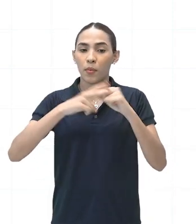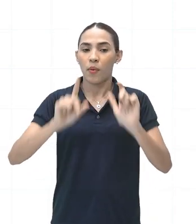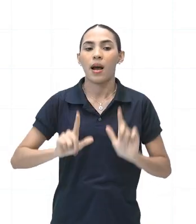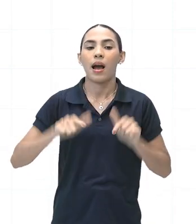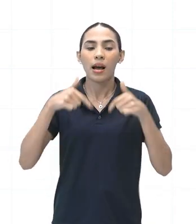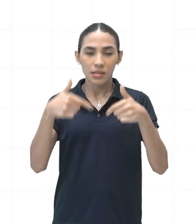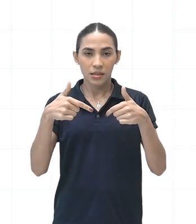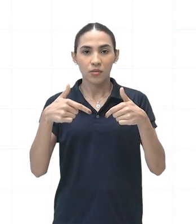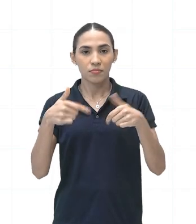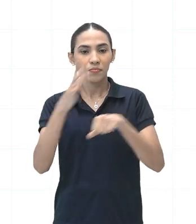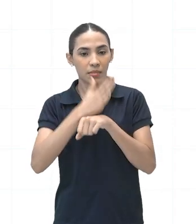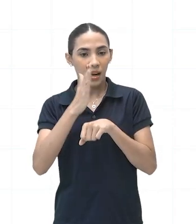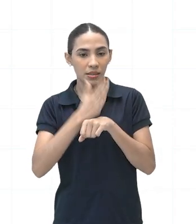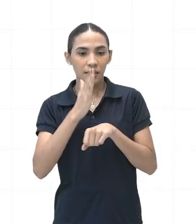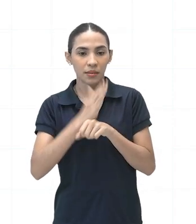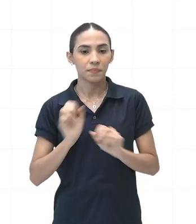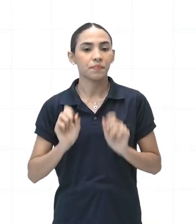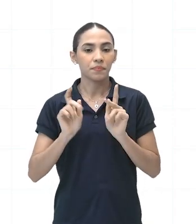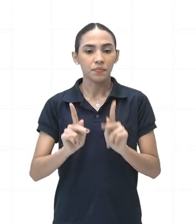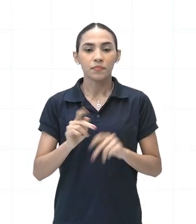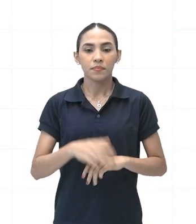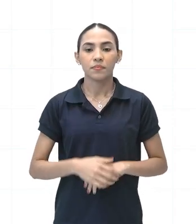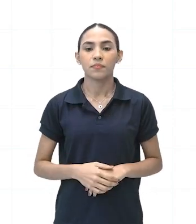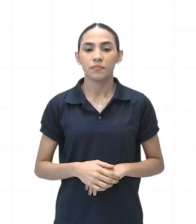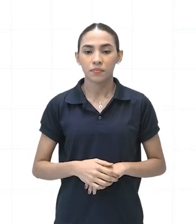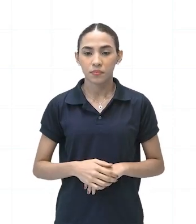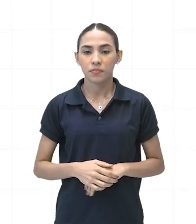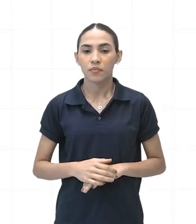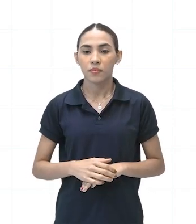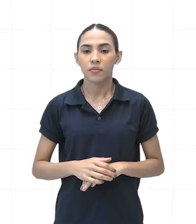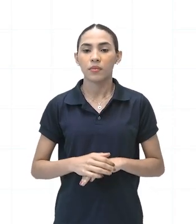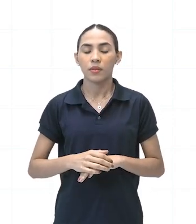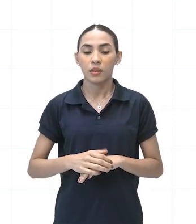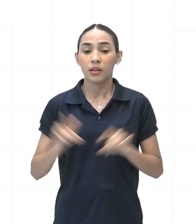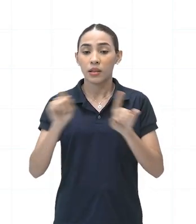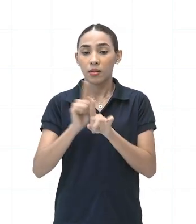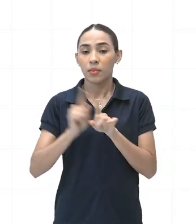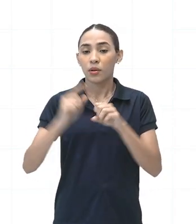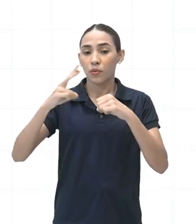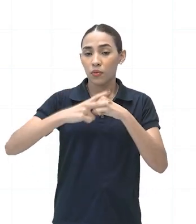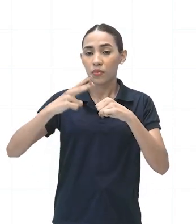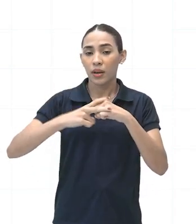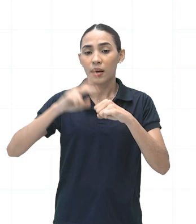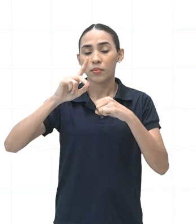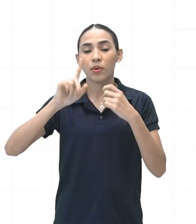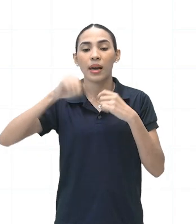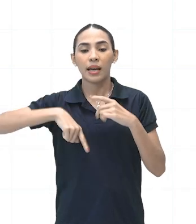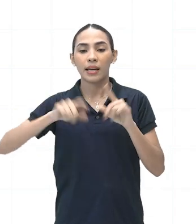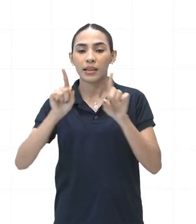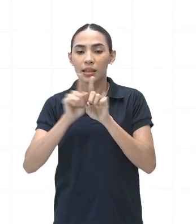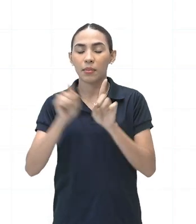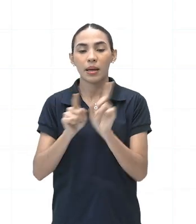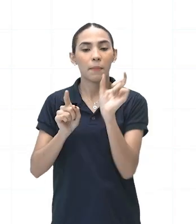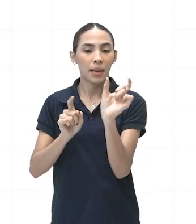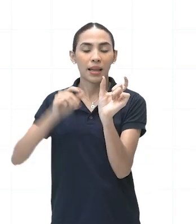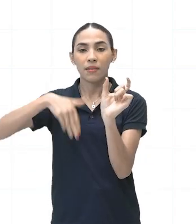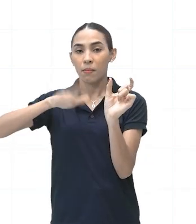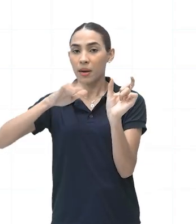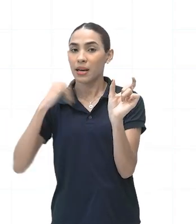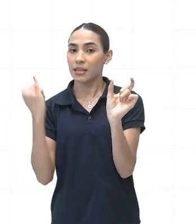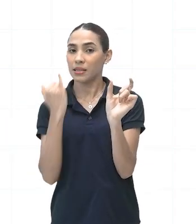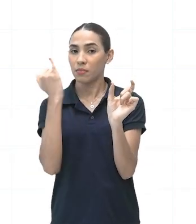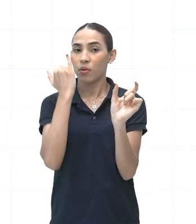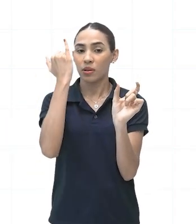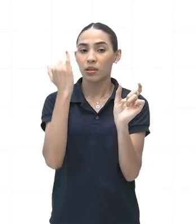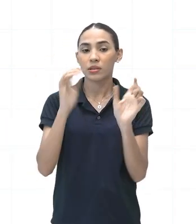uma ação ou uma atividade, né? O verbo significativo é também o núcleo deste tipo de